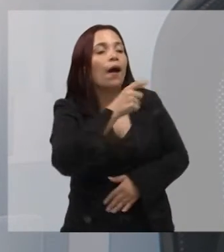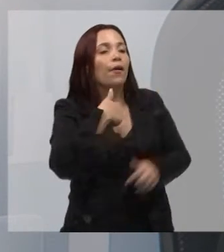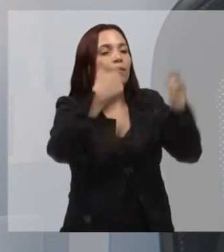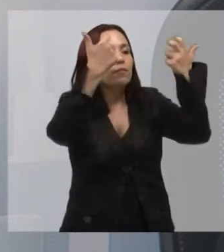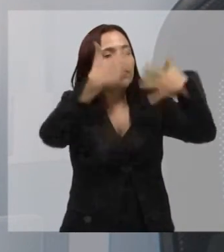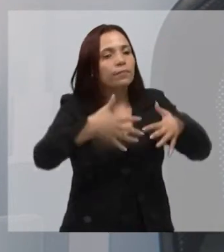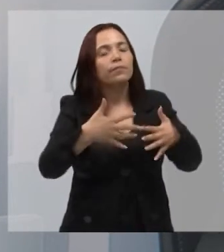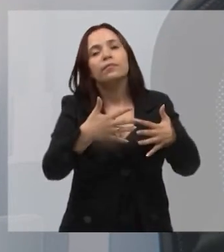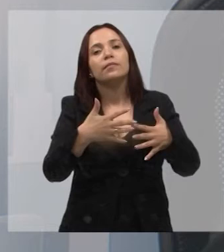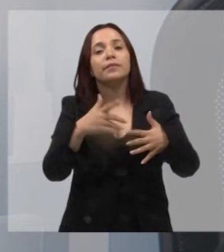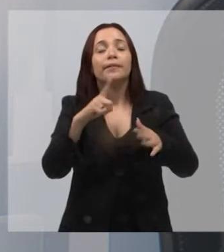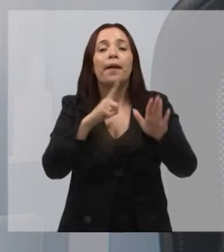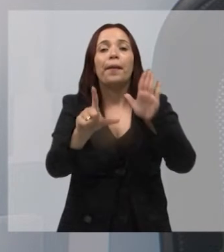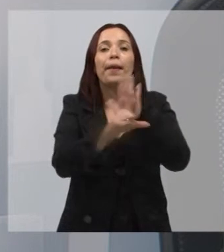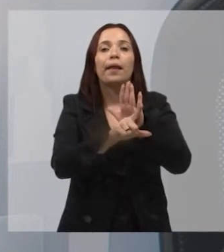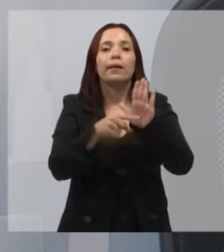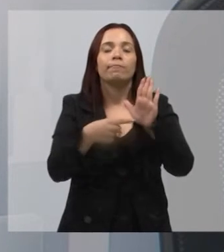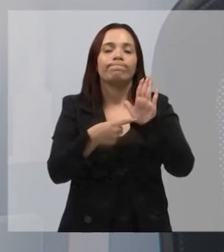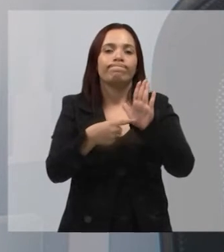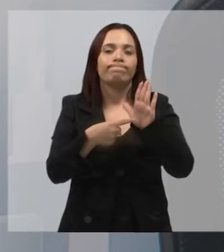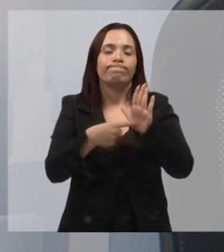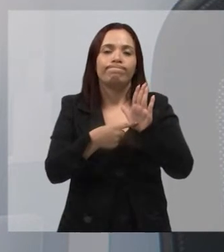ele não pode avançar mais do que isso. Mas